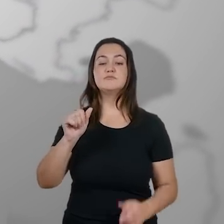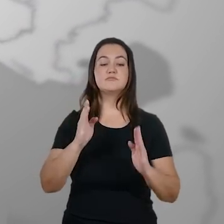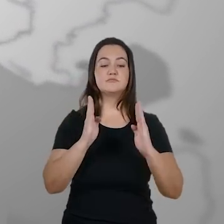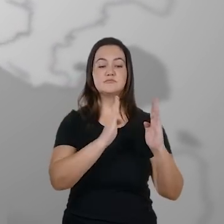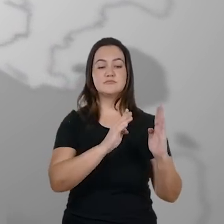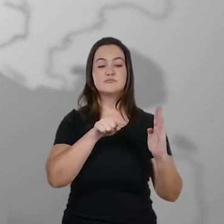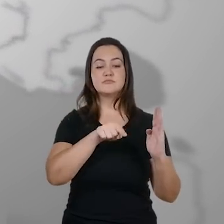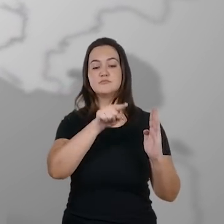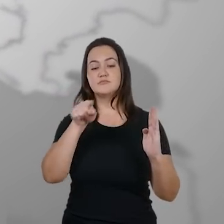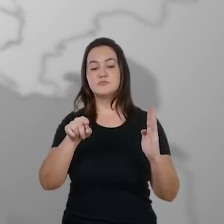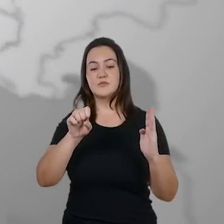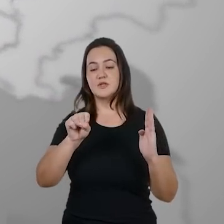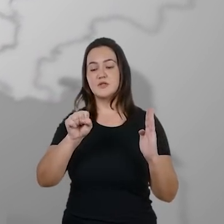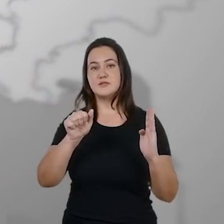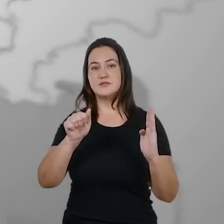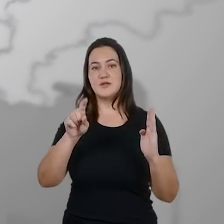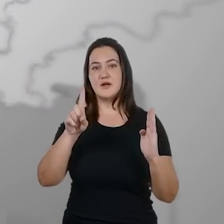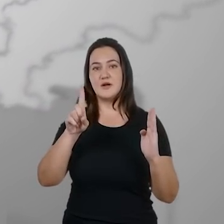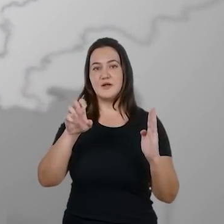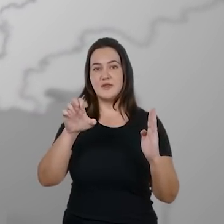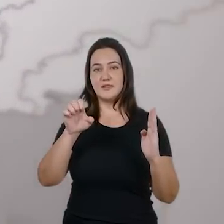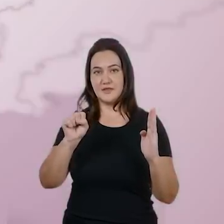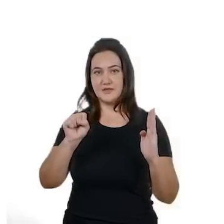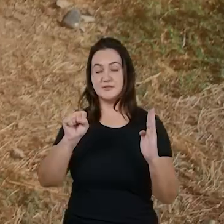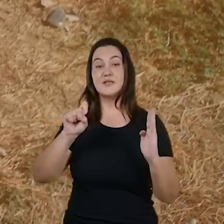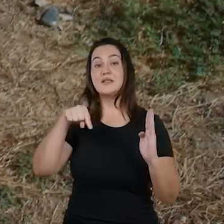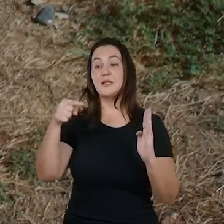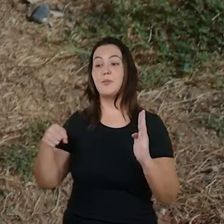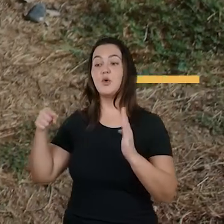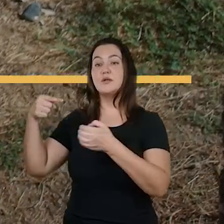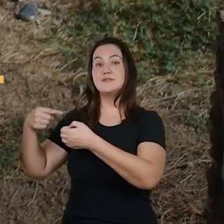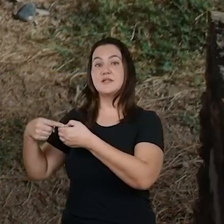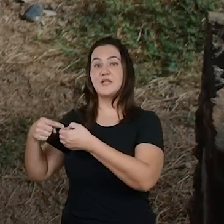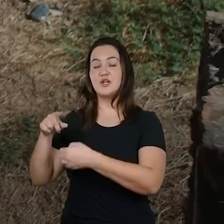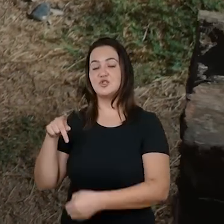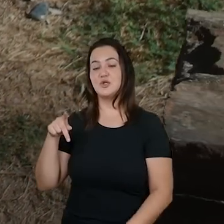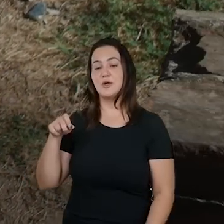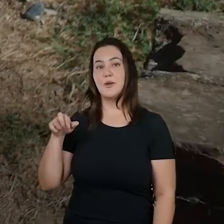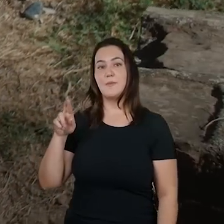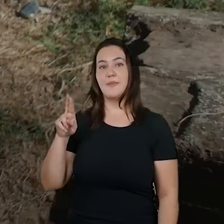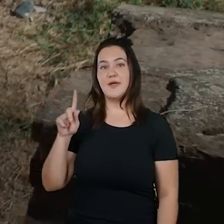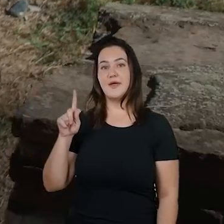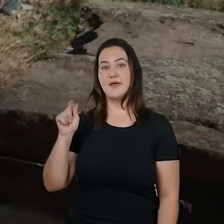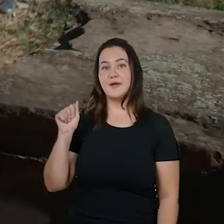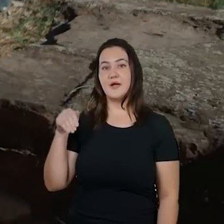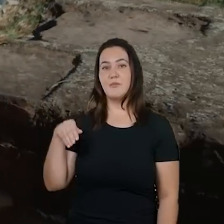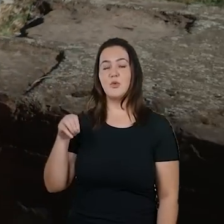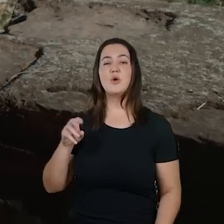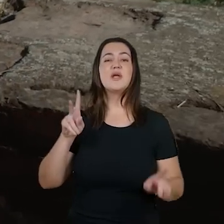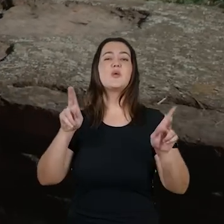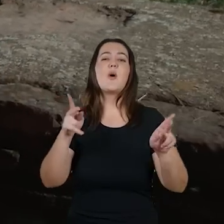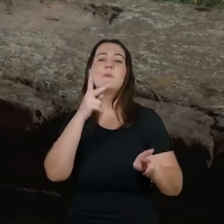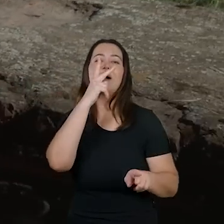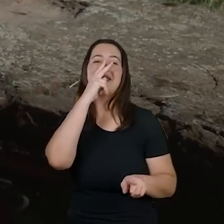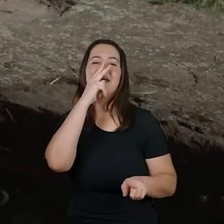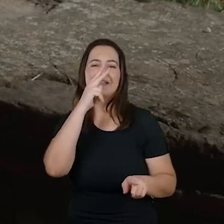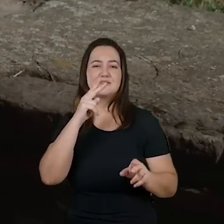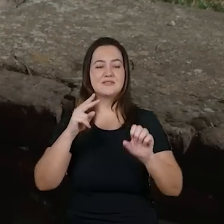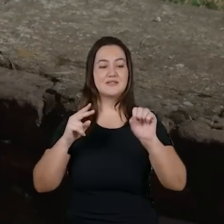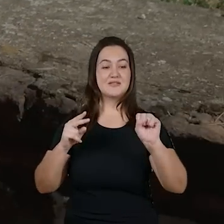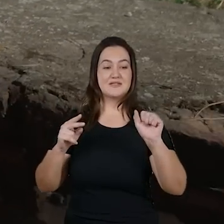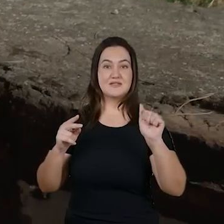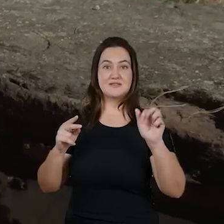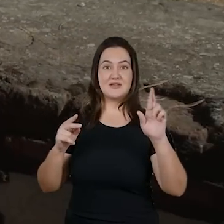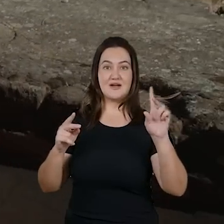de Sardes e também da cidade de Pérgamo. Entenda que Sardes e Pérgamo seriam aproximadamente Brasília